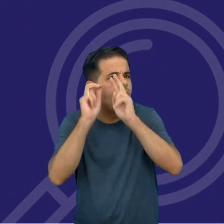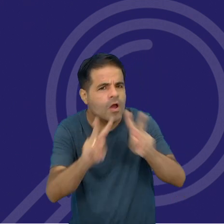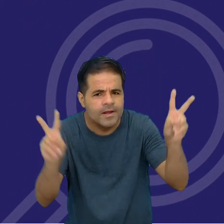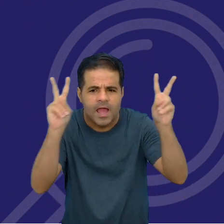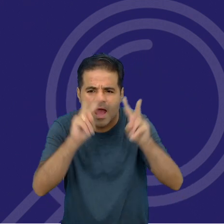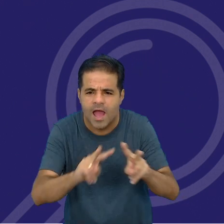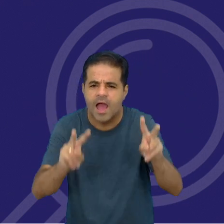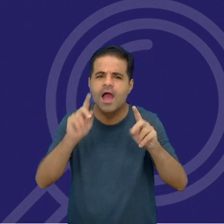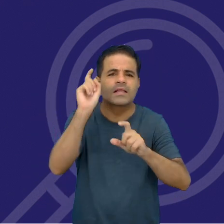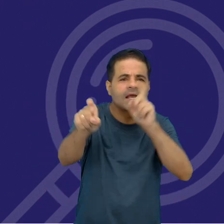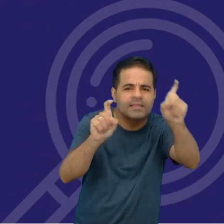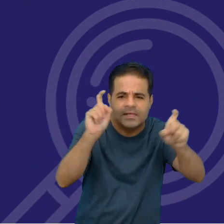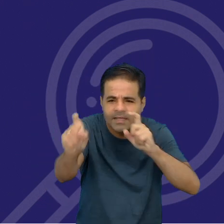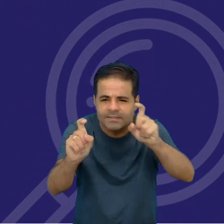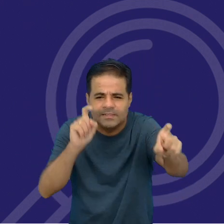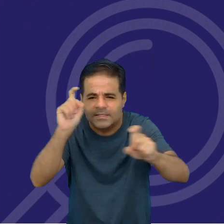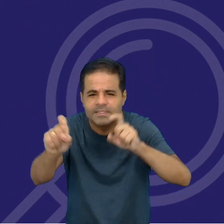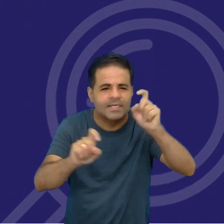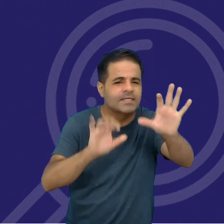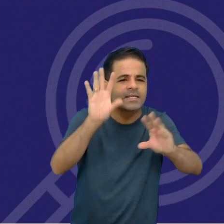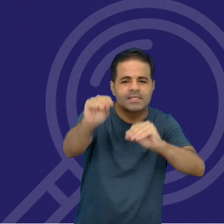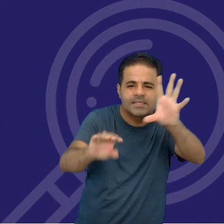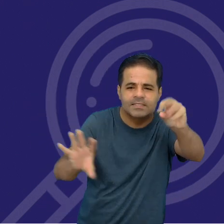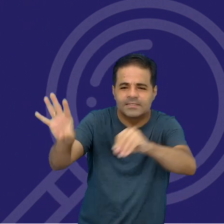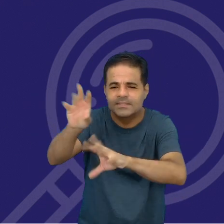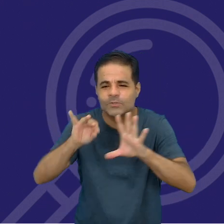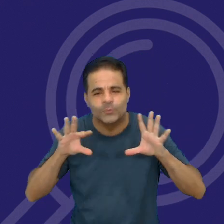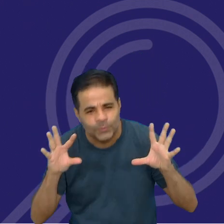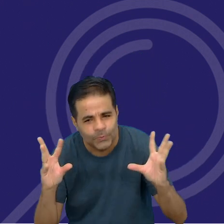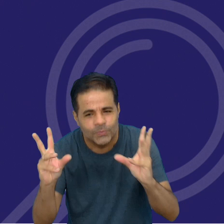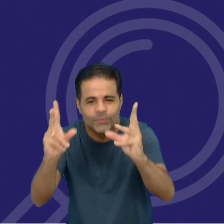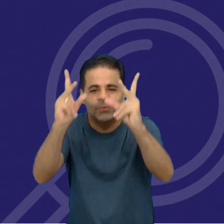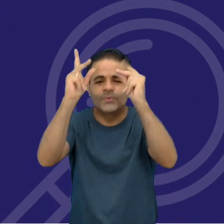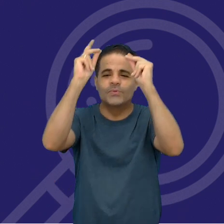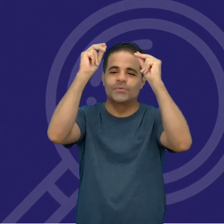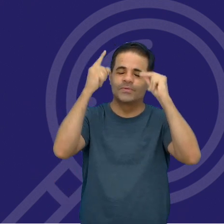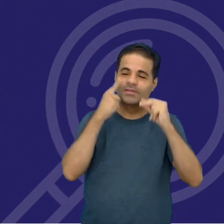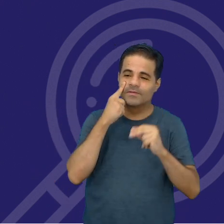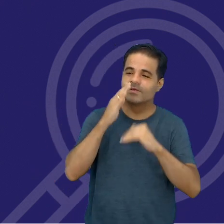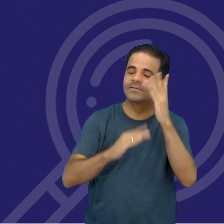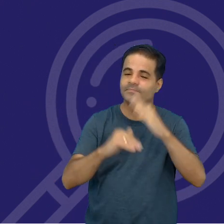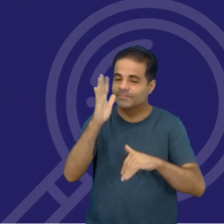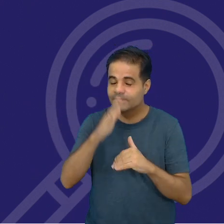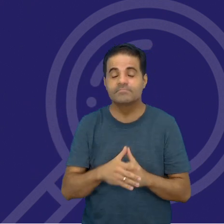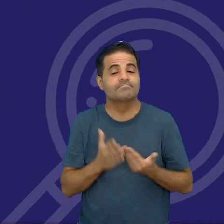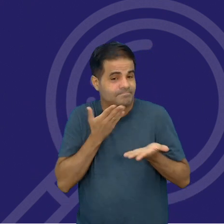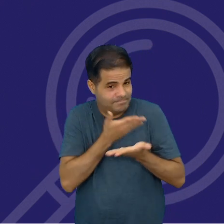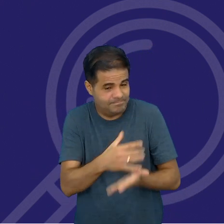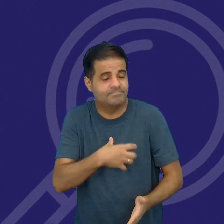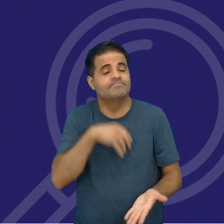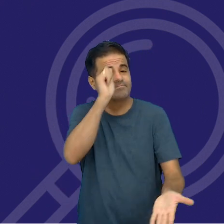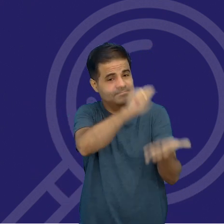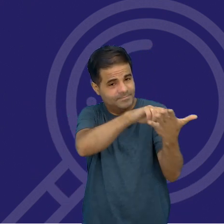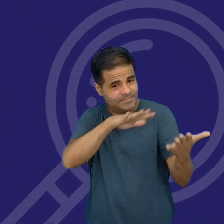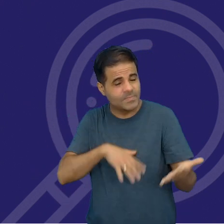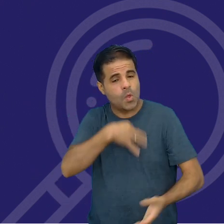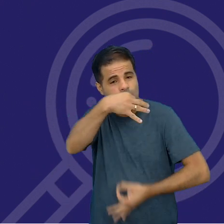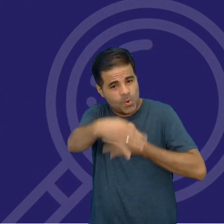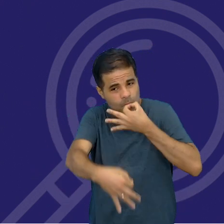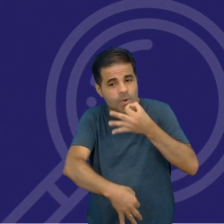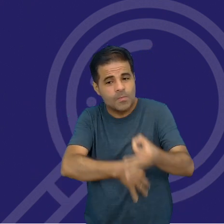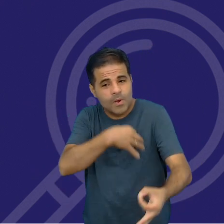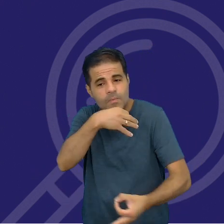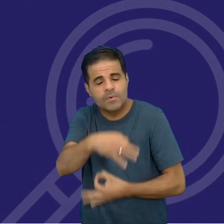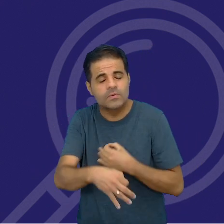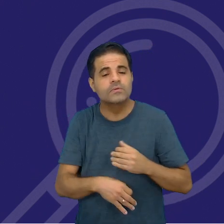vão querer clicar em tudo, né, e tudo mais. Então, veja que essa realização, né, a realização dessa atividade, estamos sugerindo o